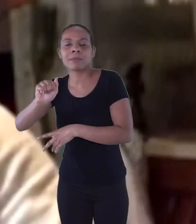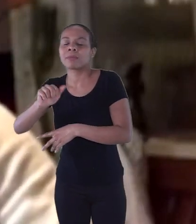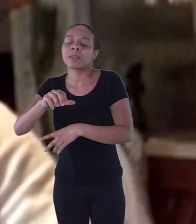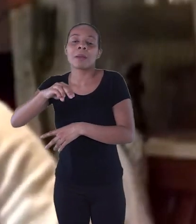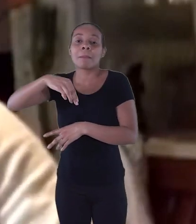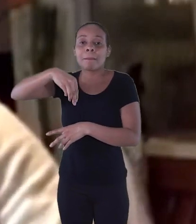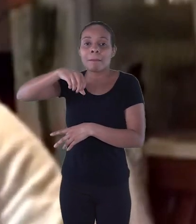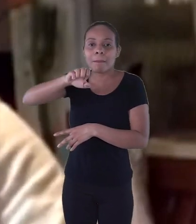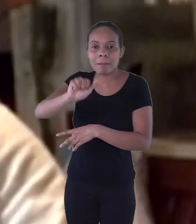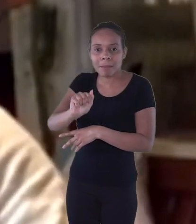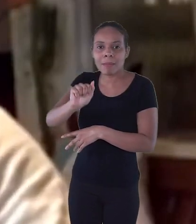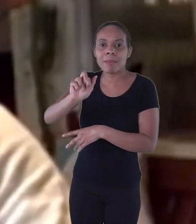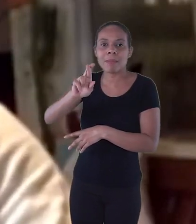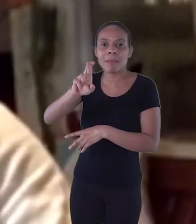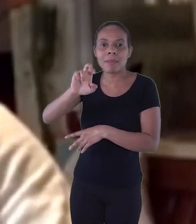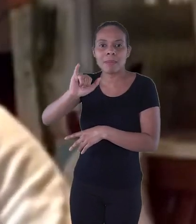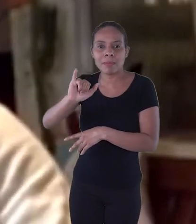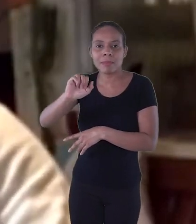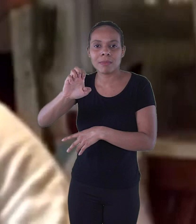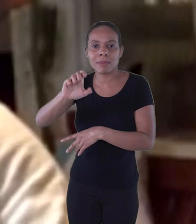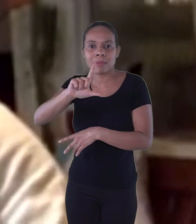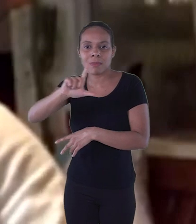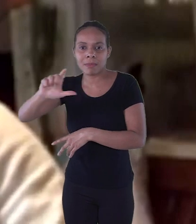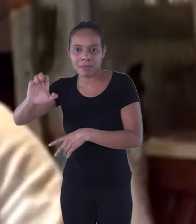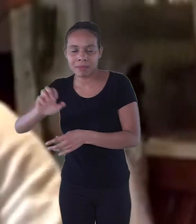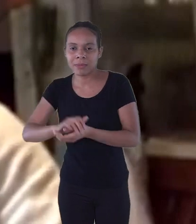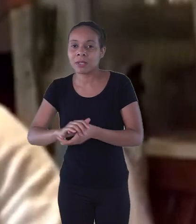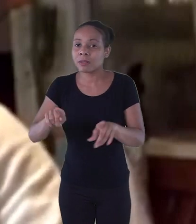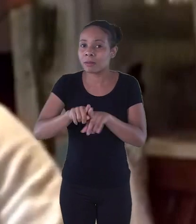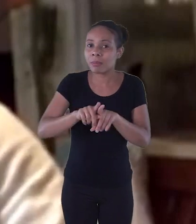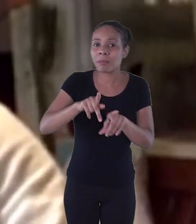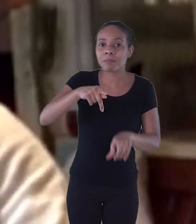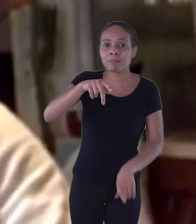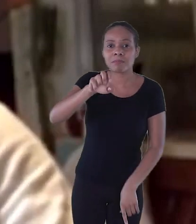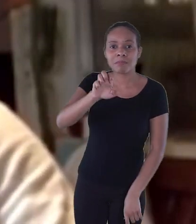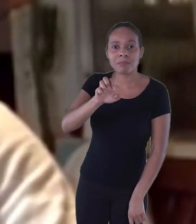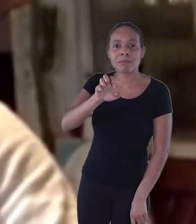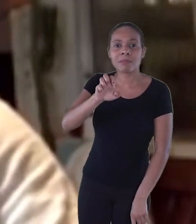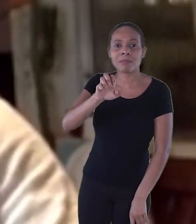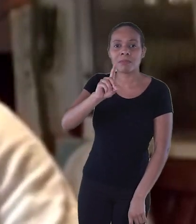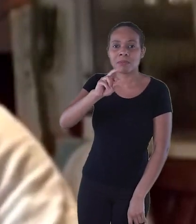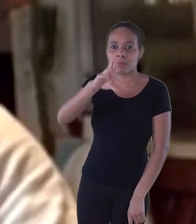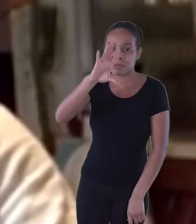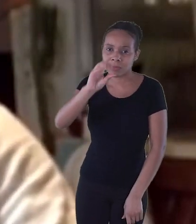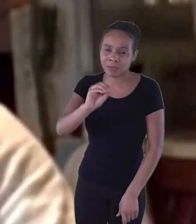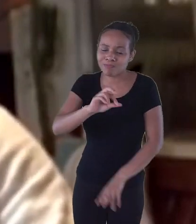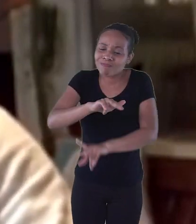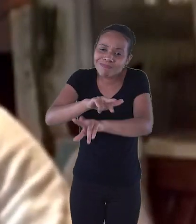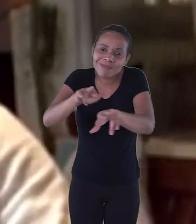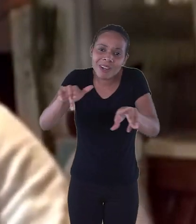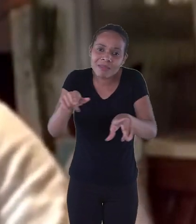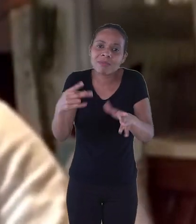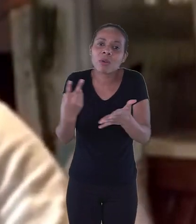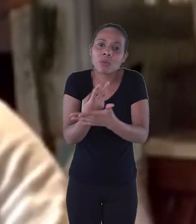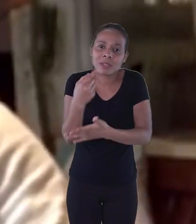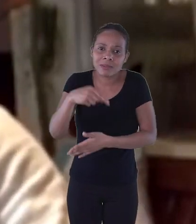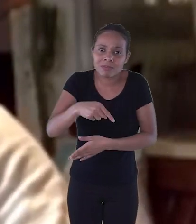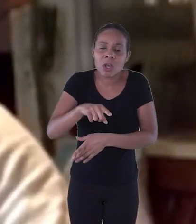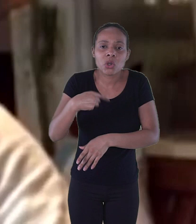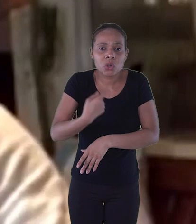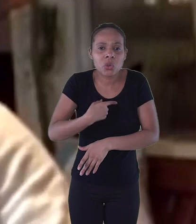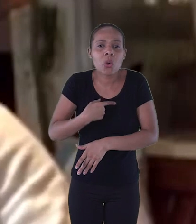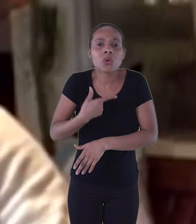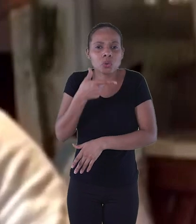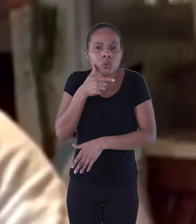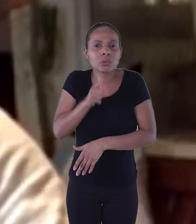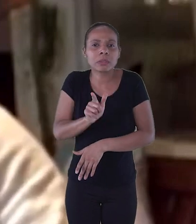construir um país mais republicano, um país onde a gente consiga ter realmente uma Constituição